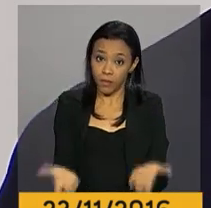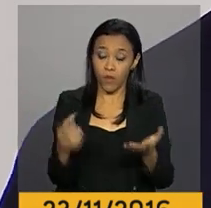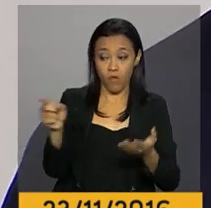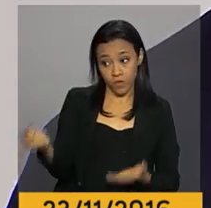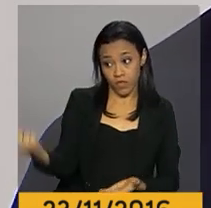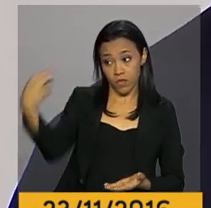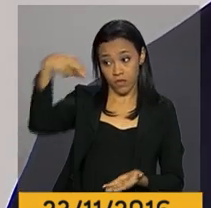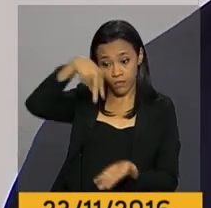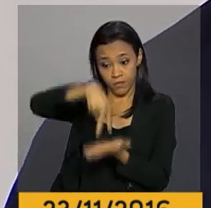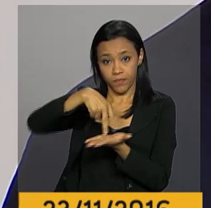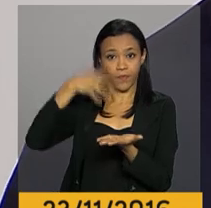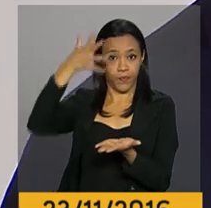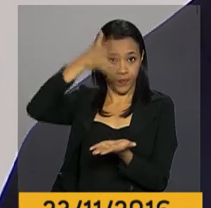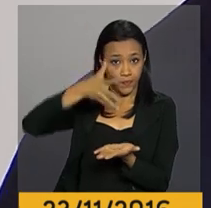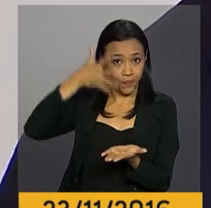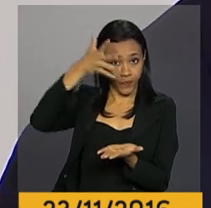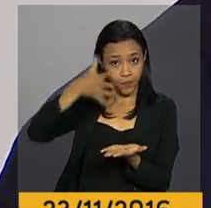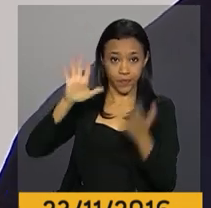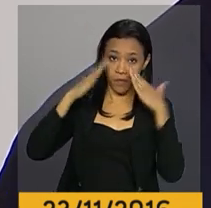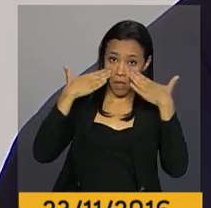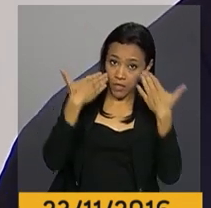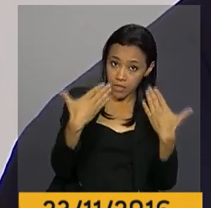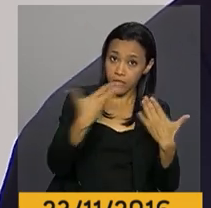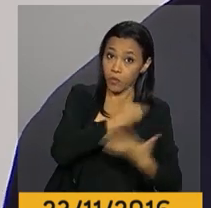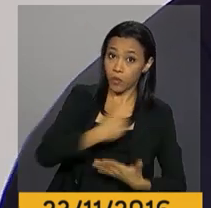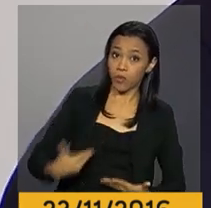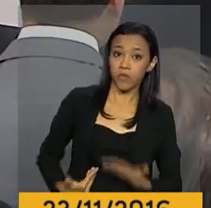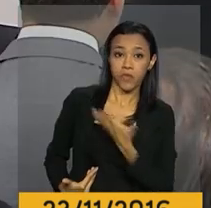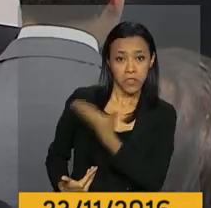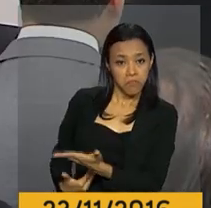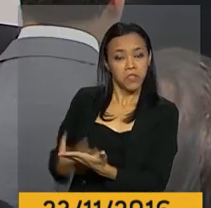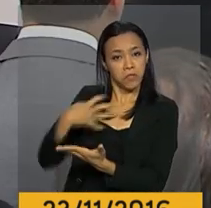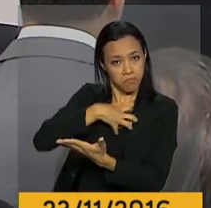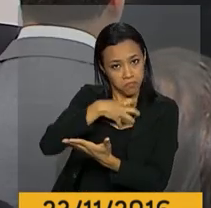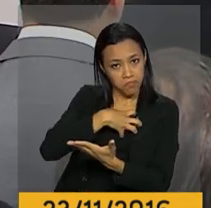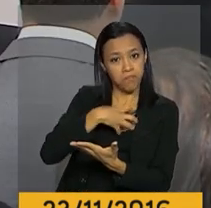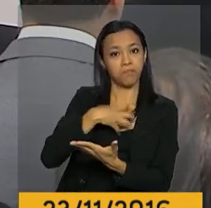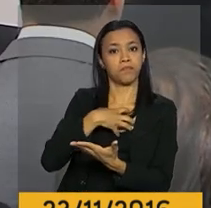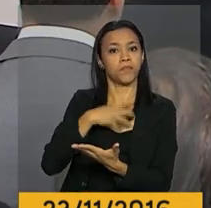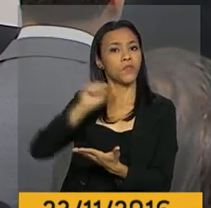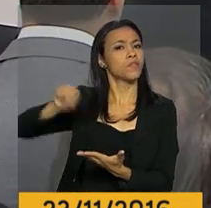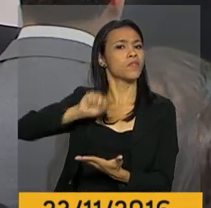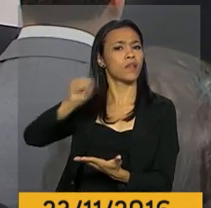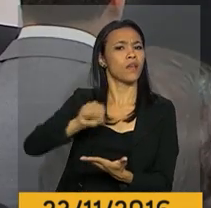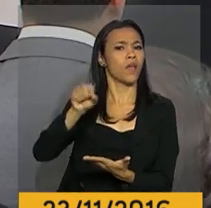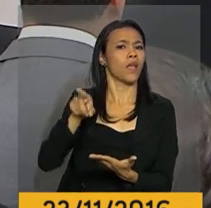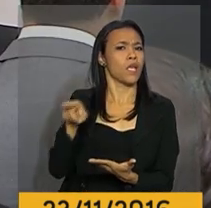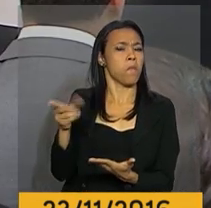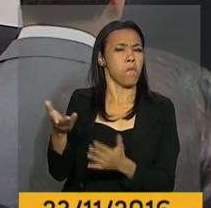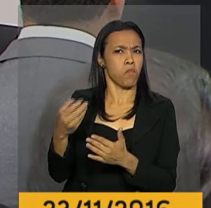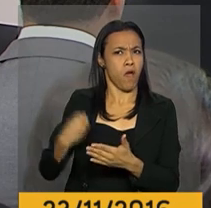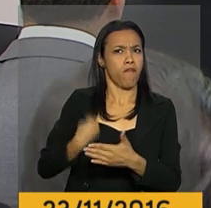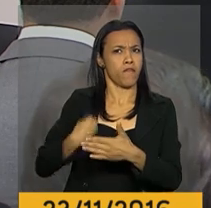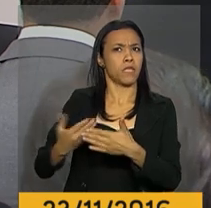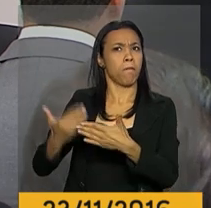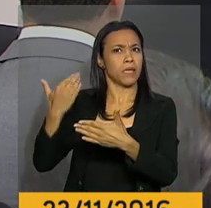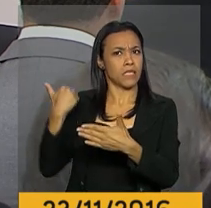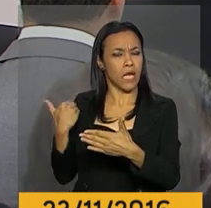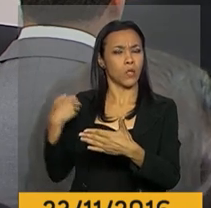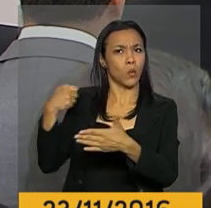para para o governo esta simbologia a simbologia de quem tem um passado de